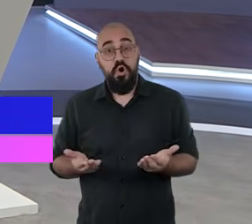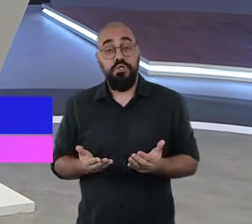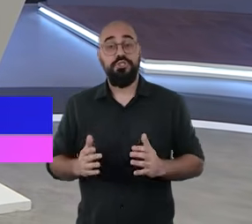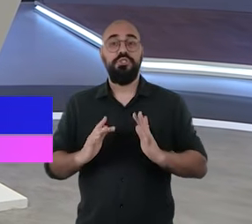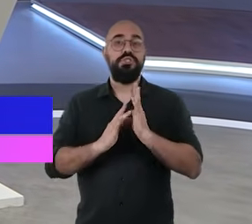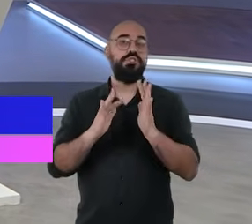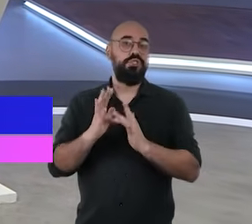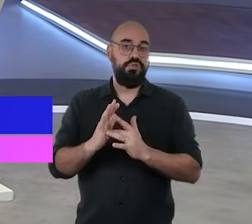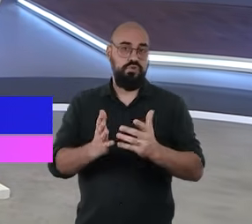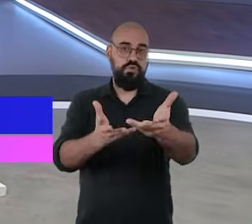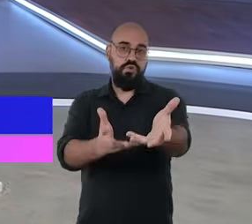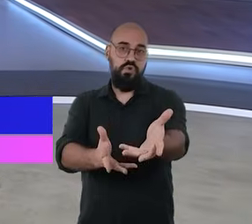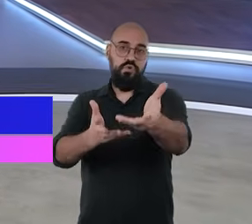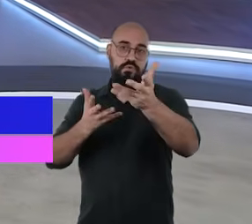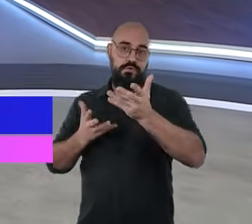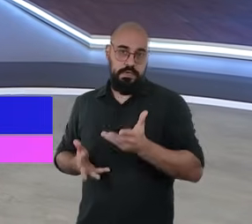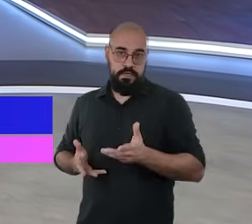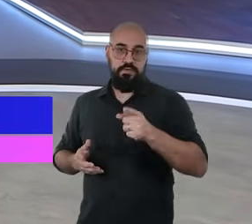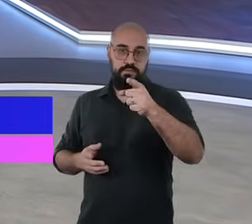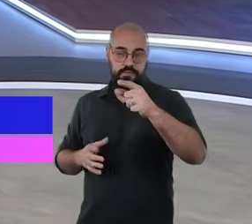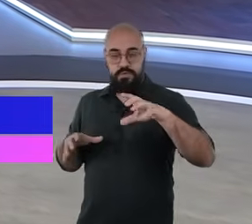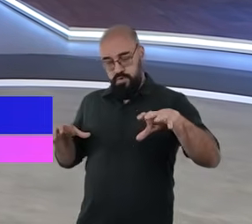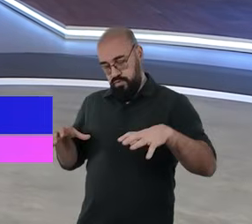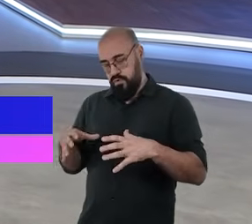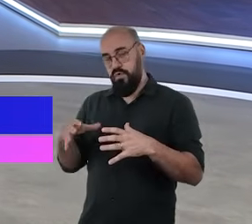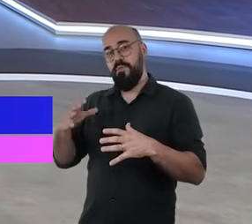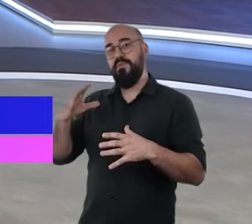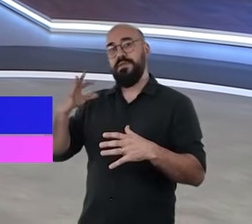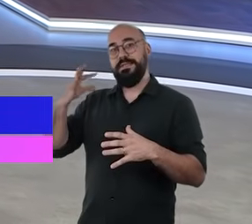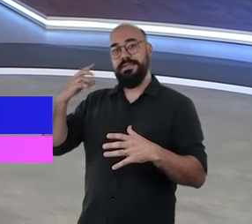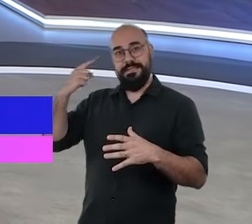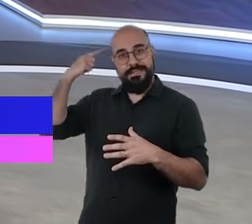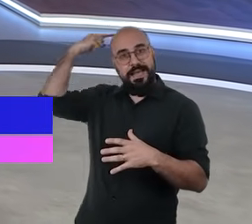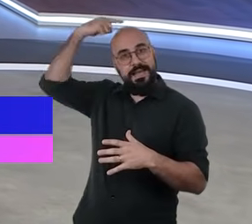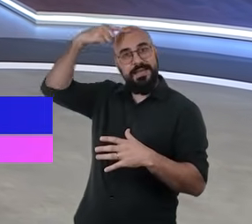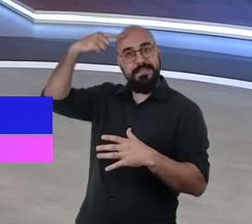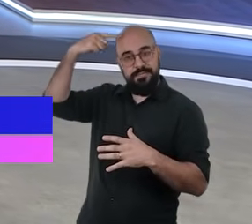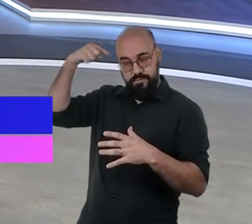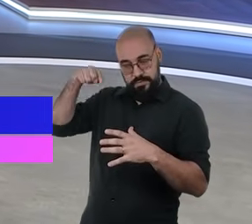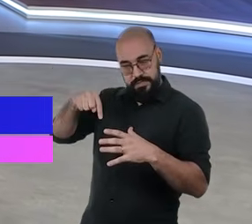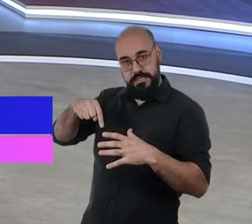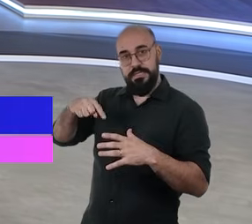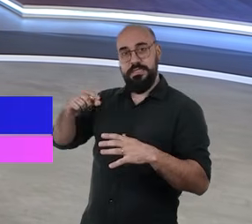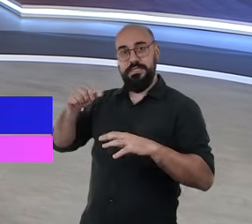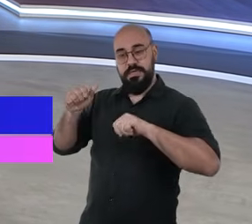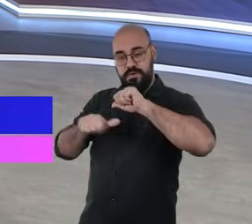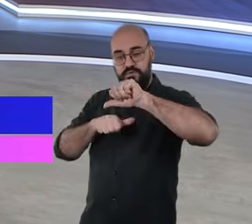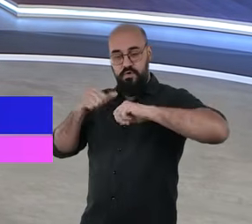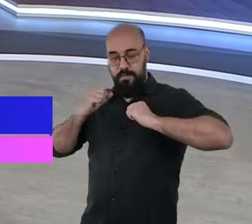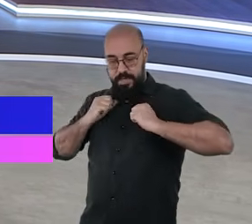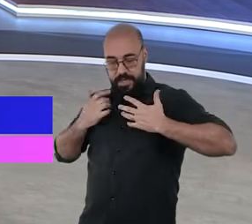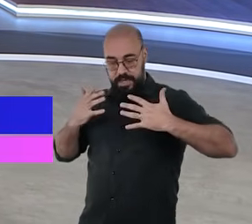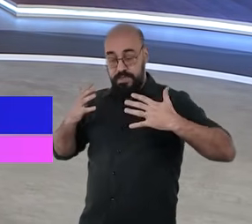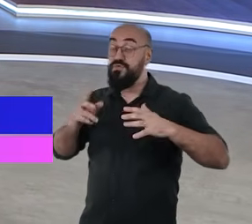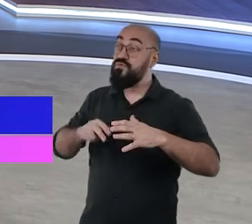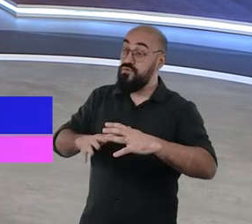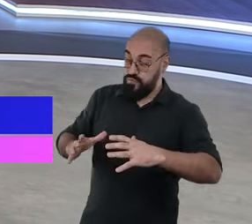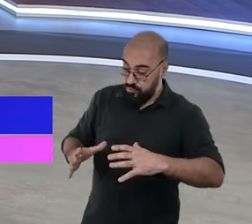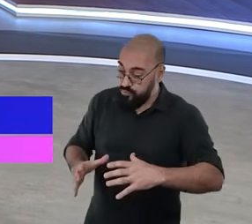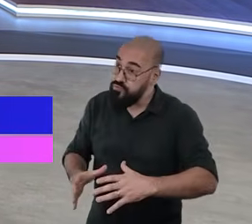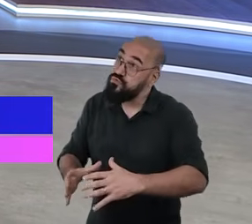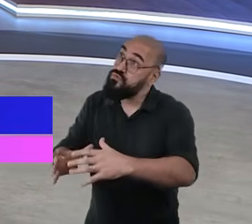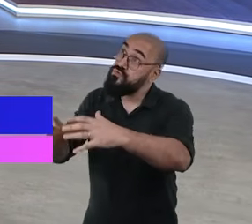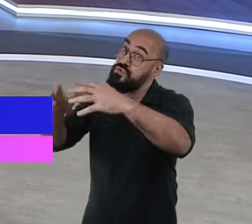convidando você a pertencer ao grupo dos santos, daqueles que serão transformados, daqueles que subirão com Ele para a glória, para